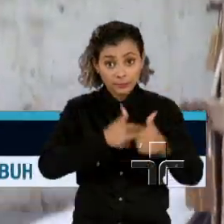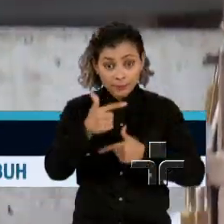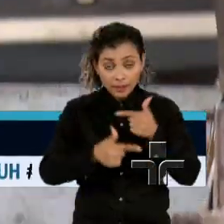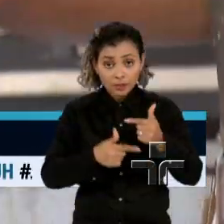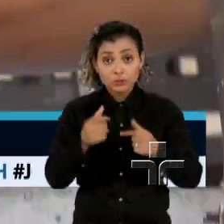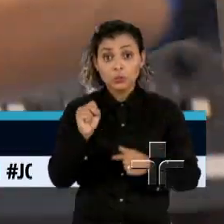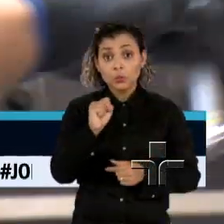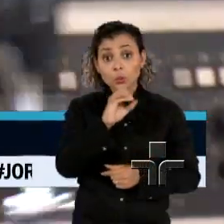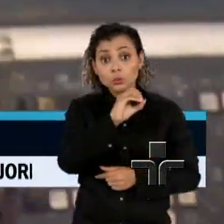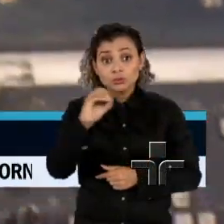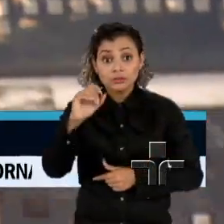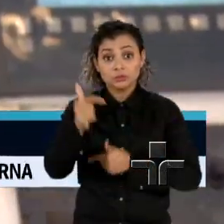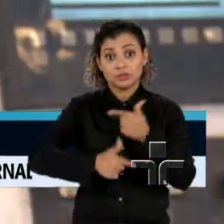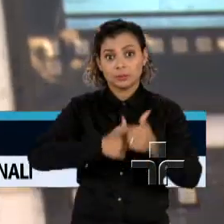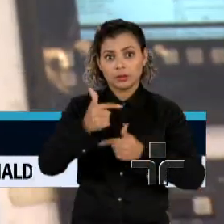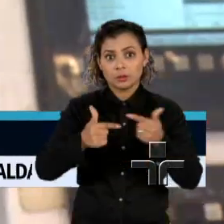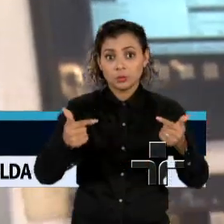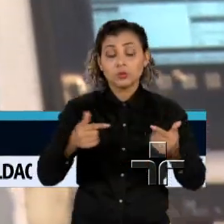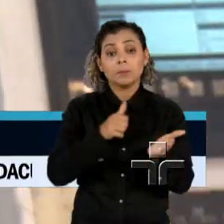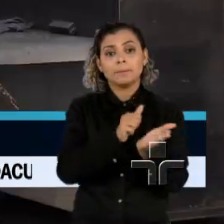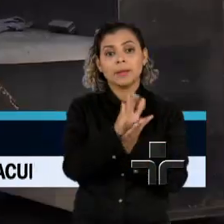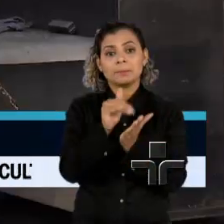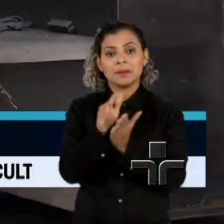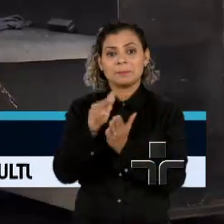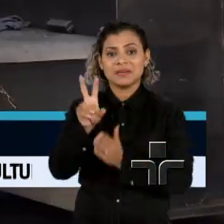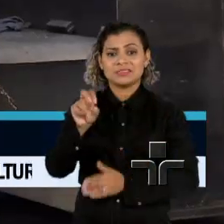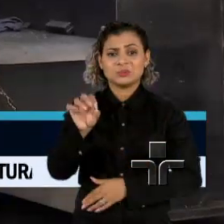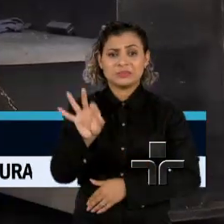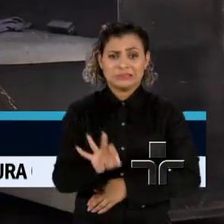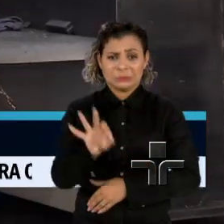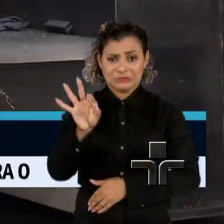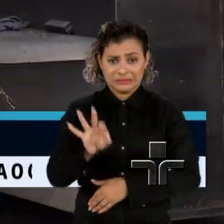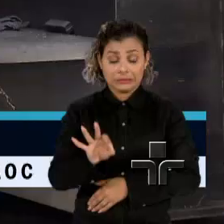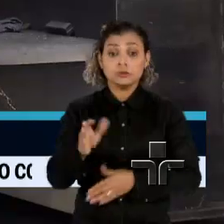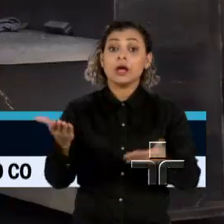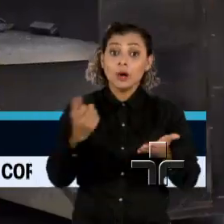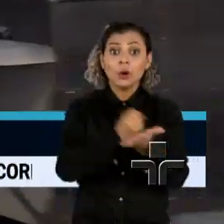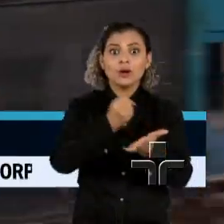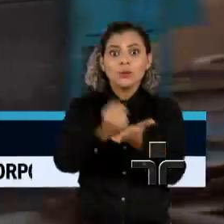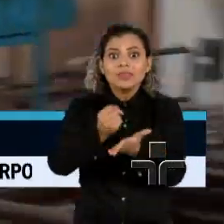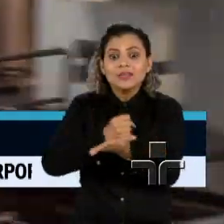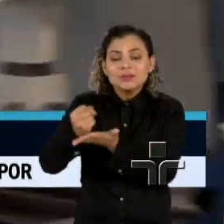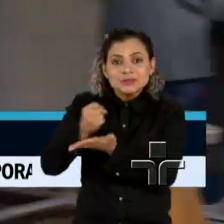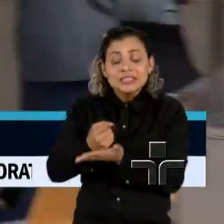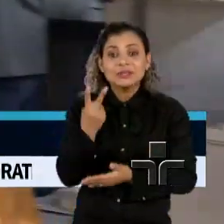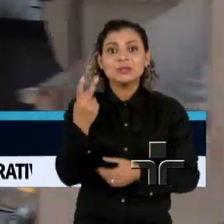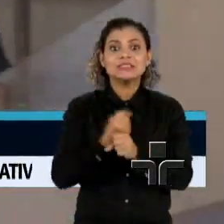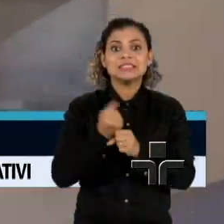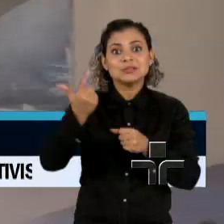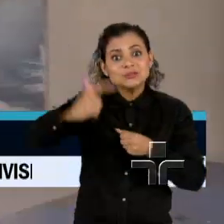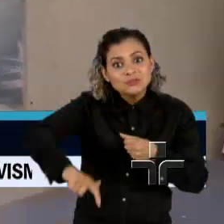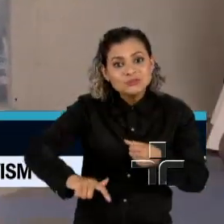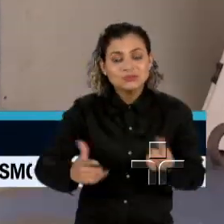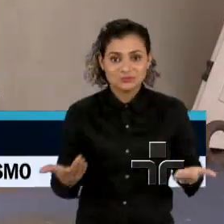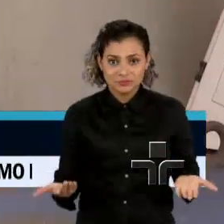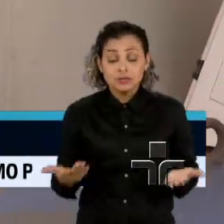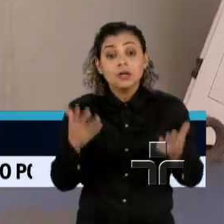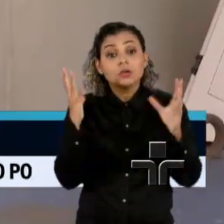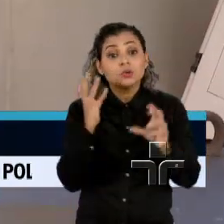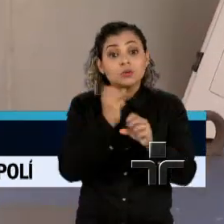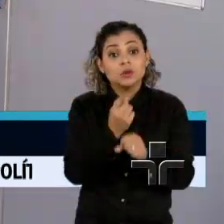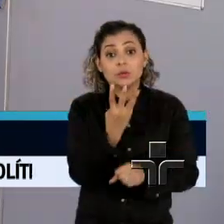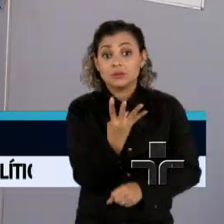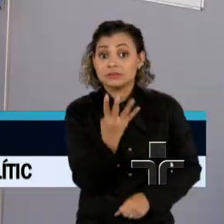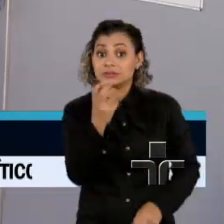a ter 800 trabalhadores, demitiu mais da metade e voltou a contratar nos últimos 2 anos. Hoje são